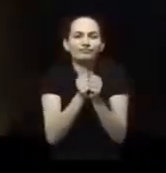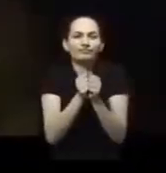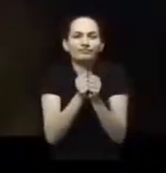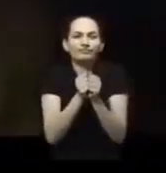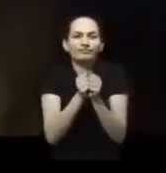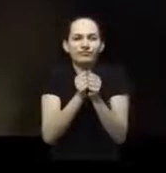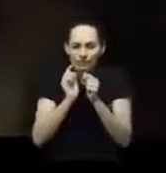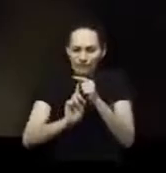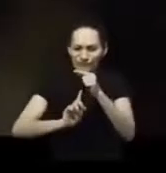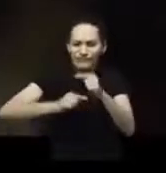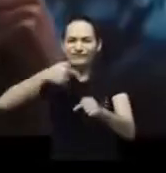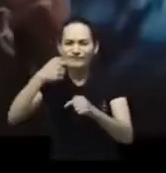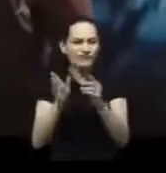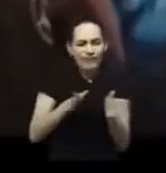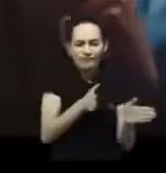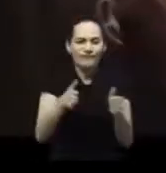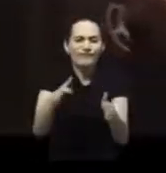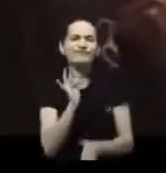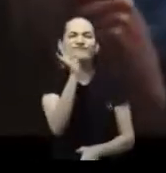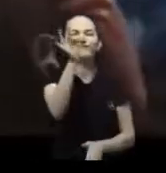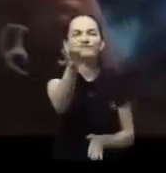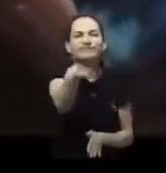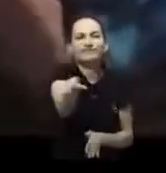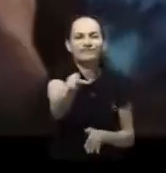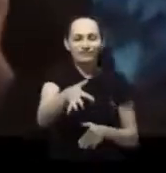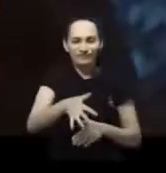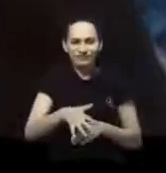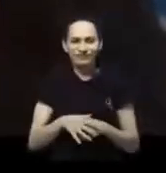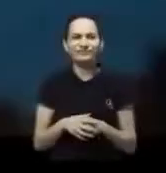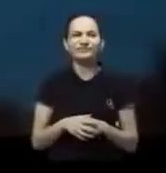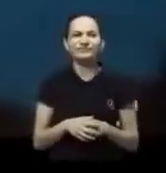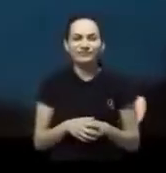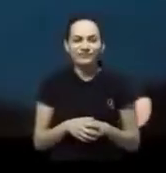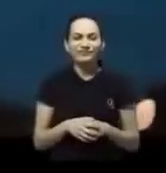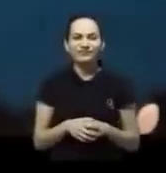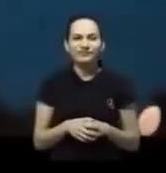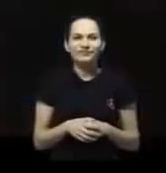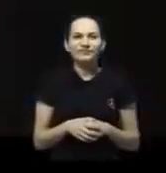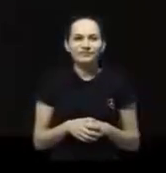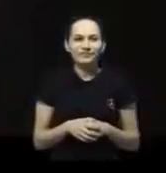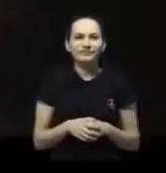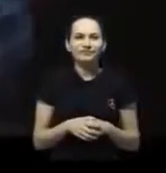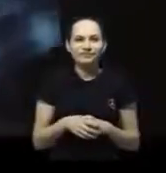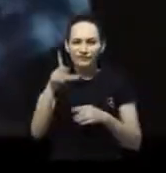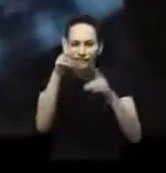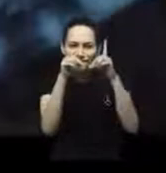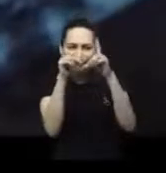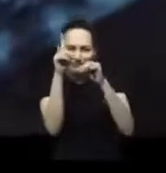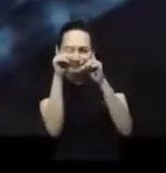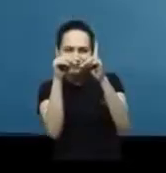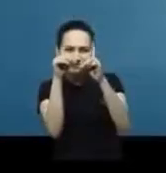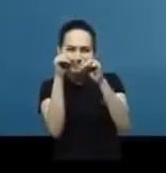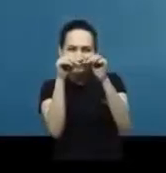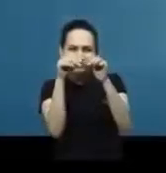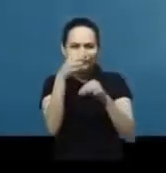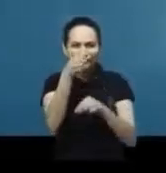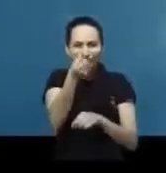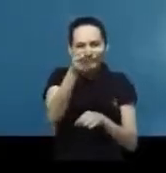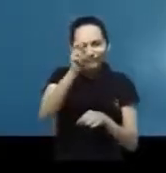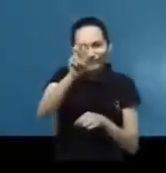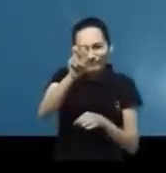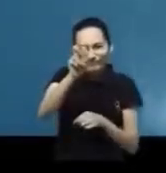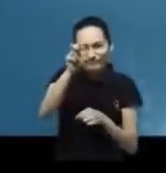vão seguir acertada arruma futuro mercedes-benz S